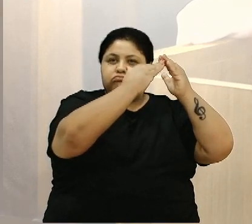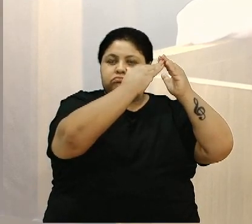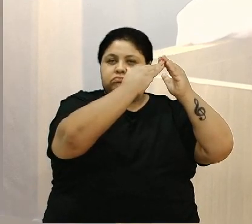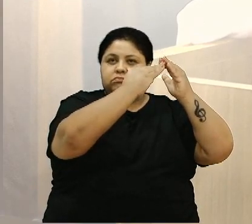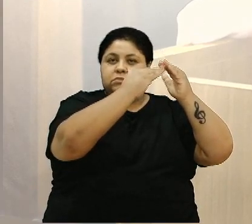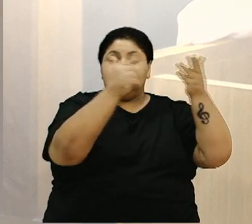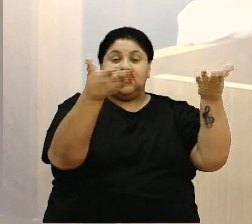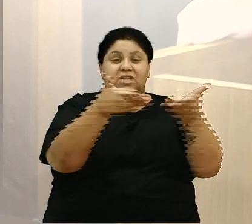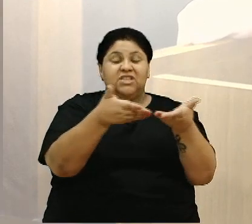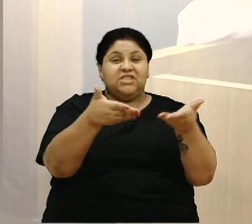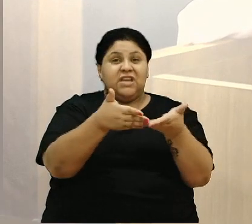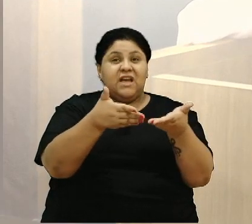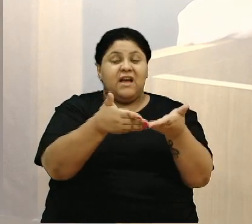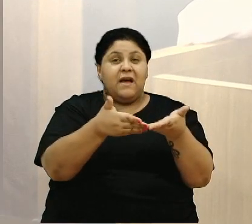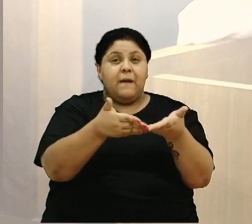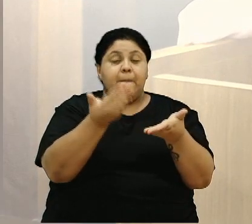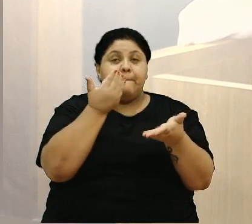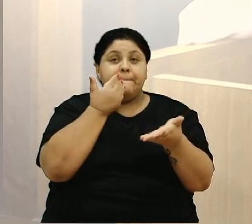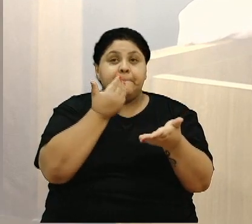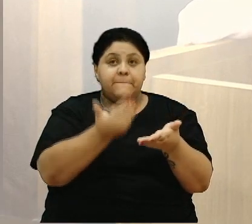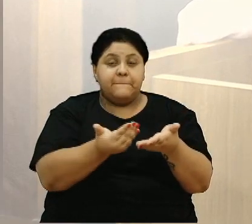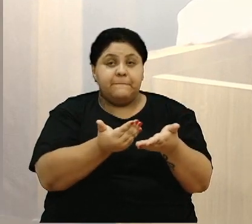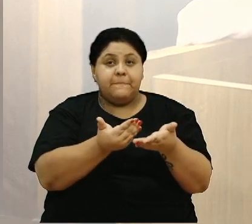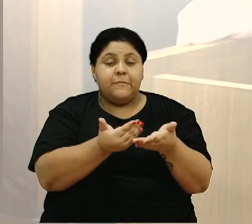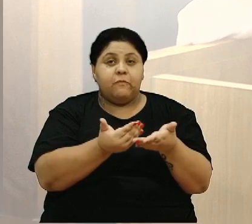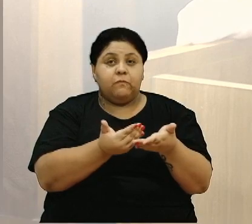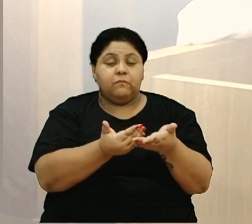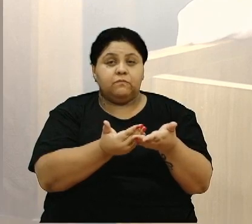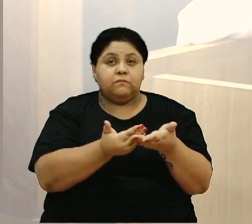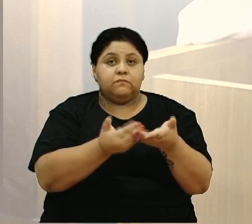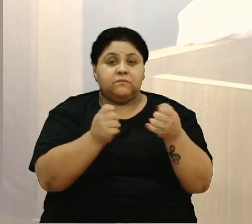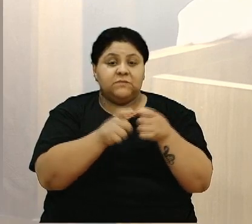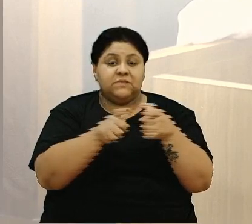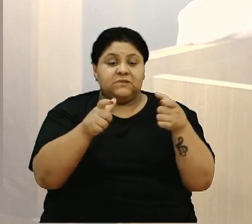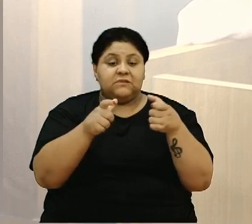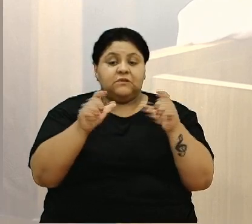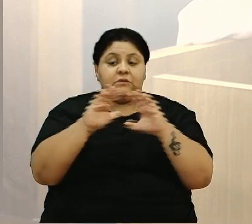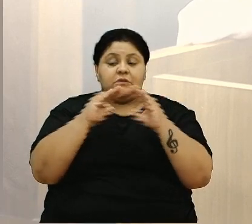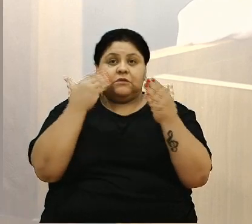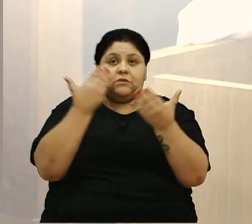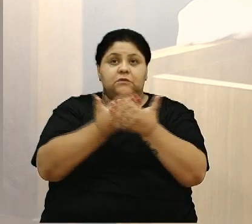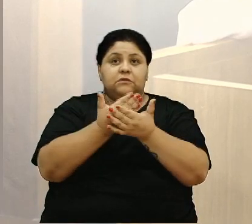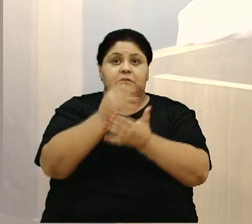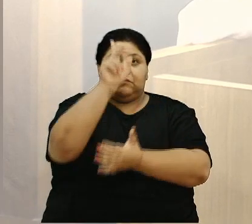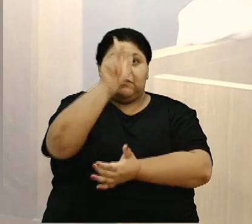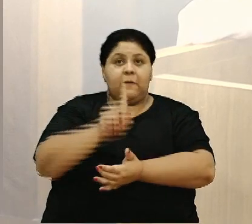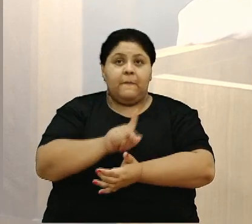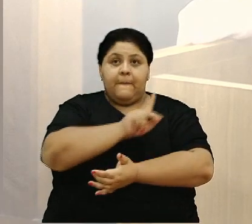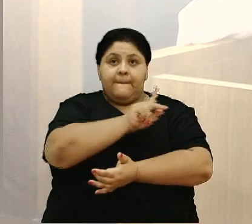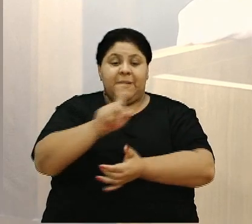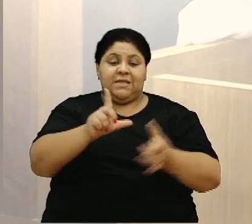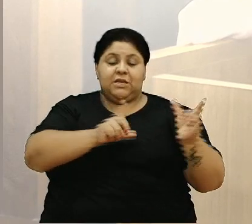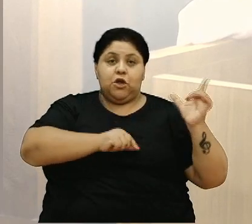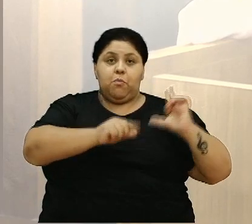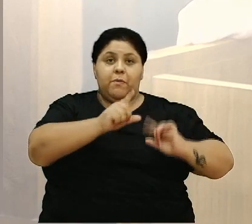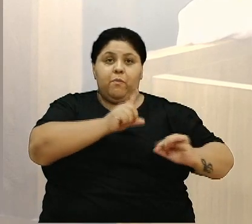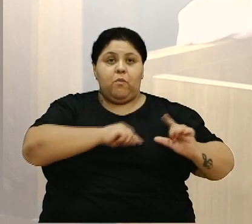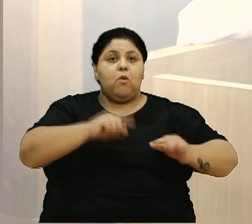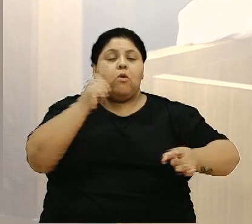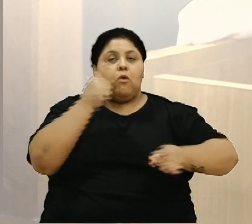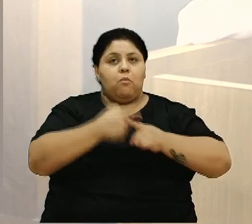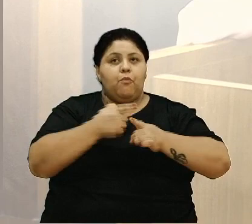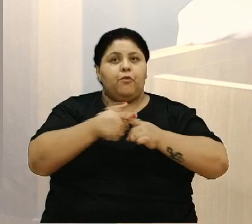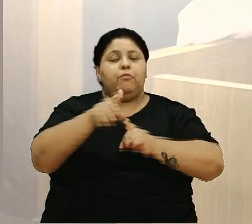gente já fez uma solicitação para o aumento daquela escola, a Padre Leonardo Murialdo, justamente porque